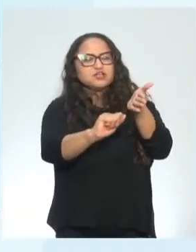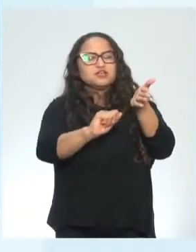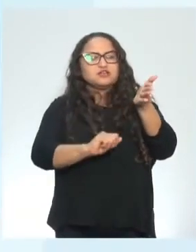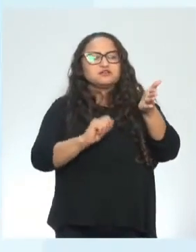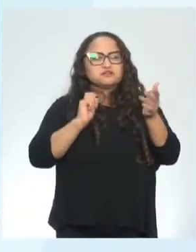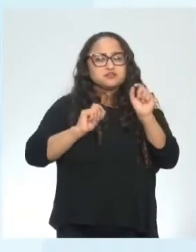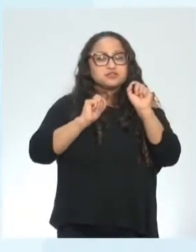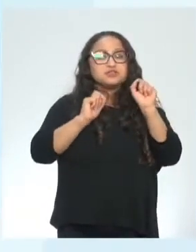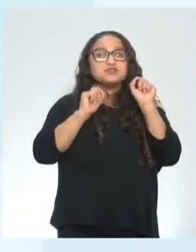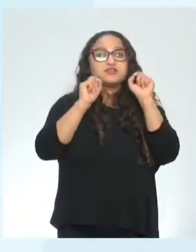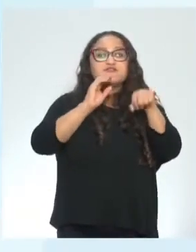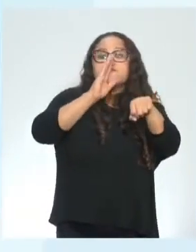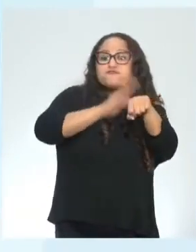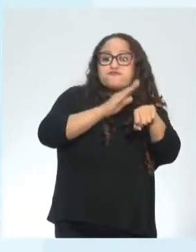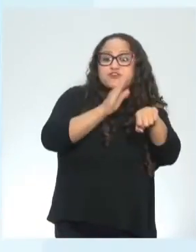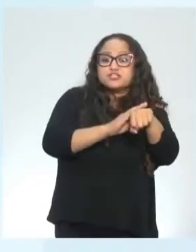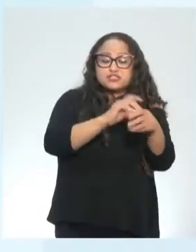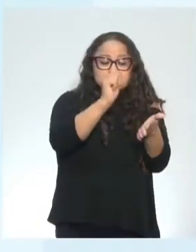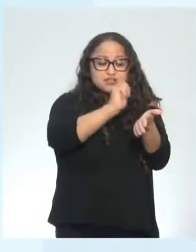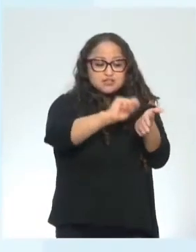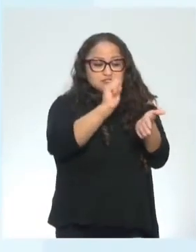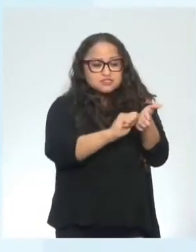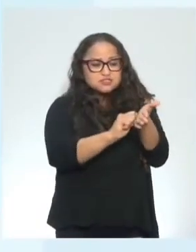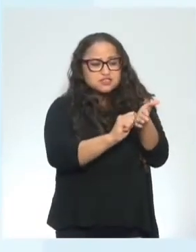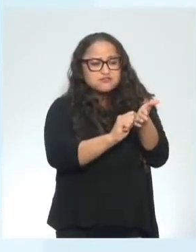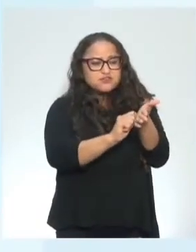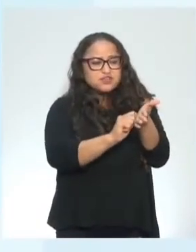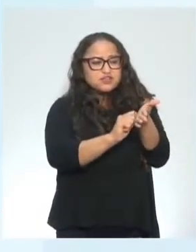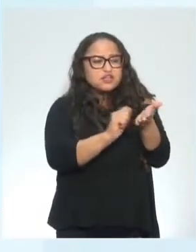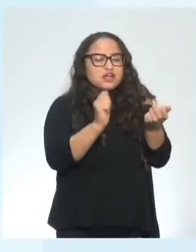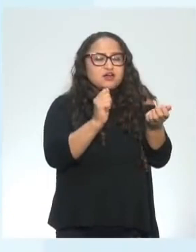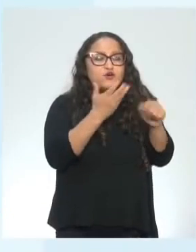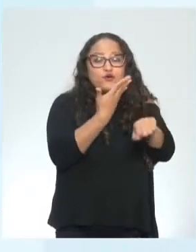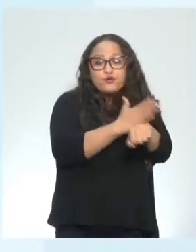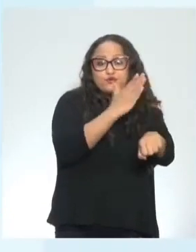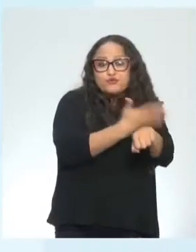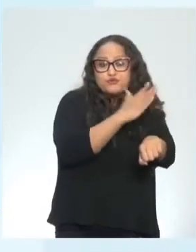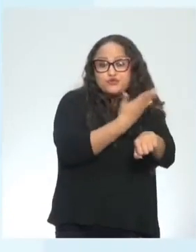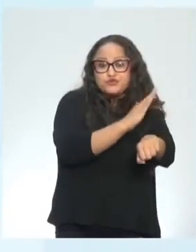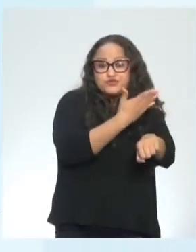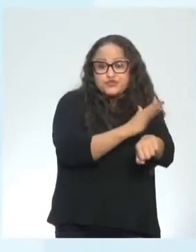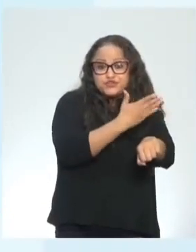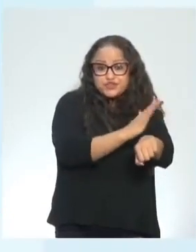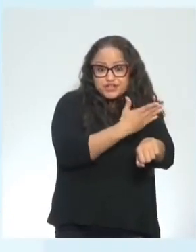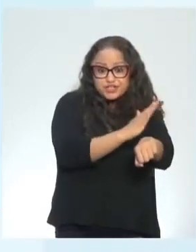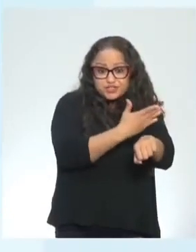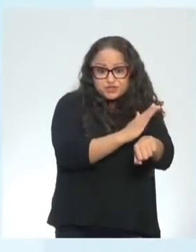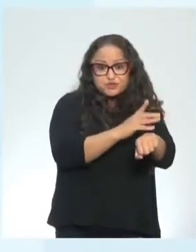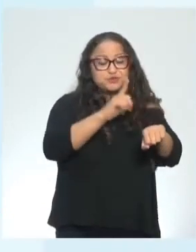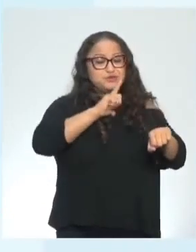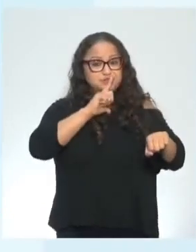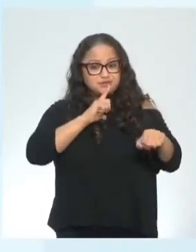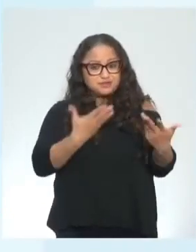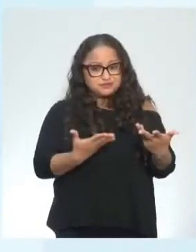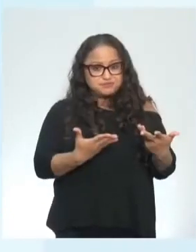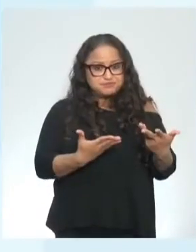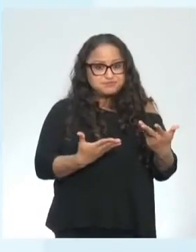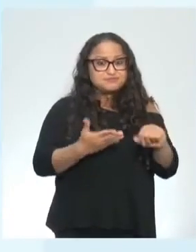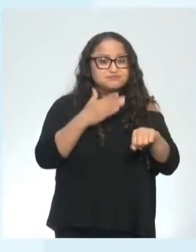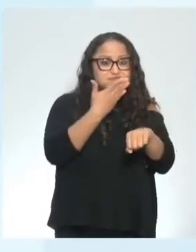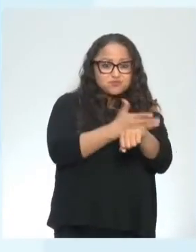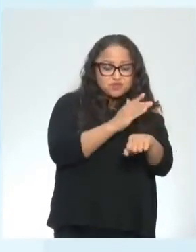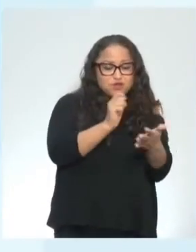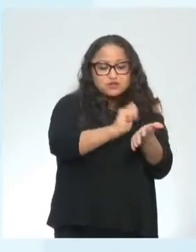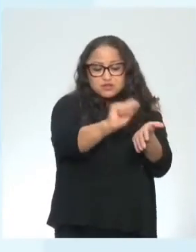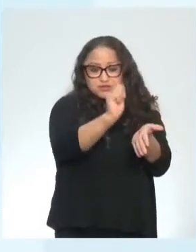mim vai ter quando o escritor ou renda Director Director gente falou sobre essa pronúncia na aula passada as duas estão Ok então